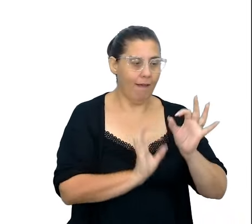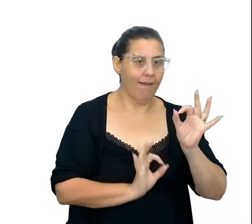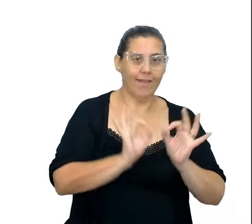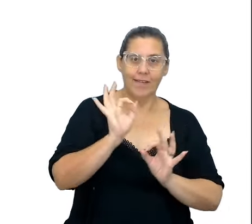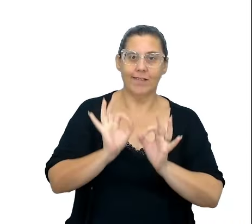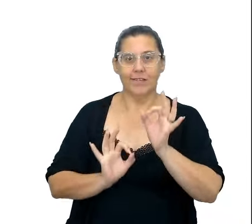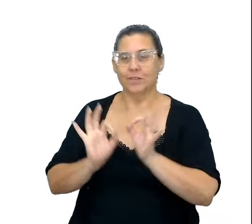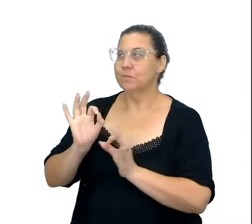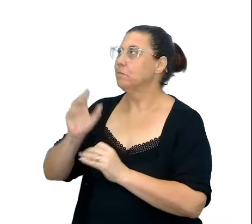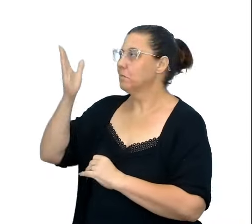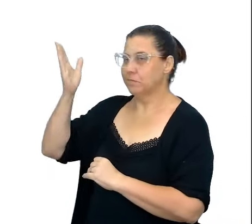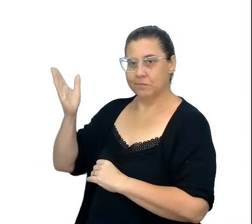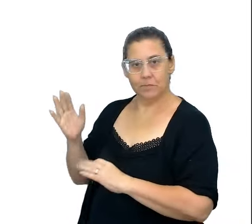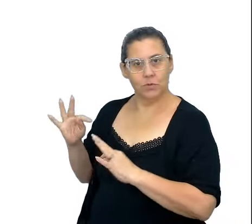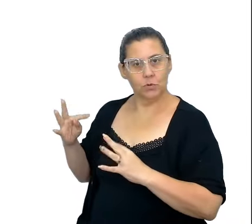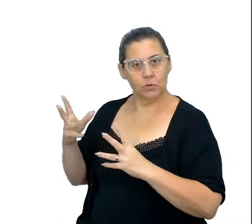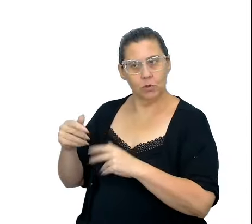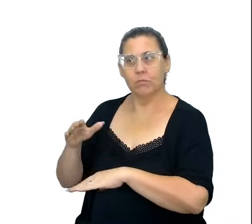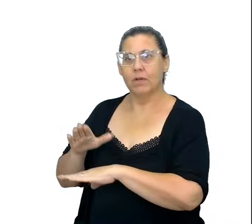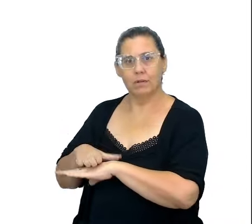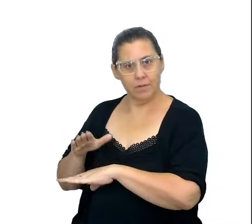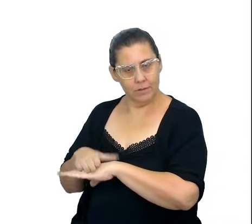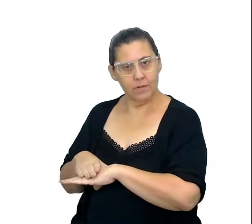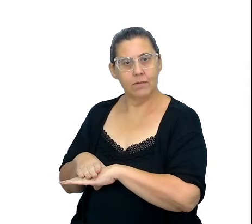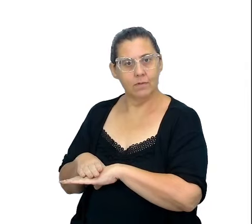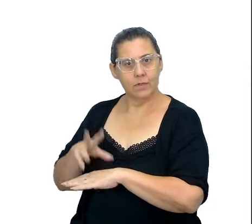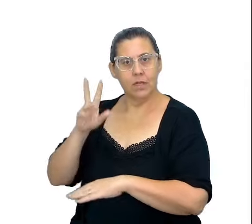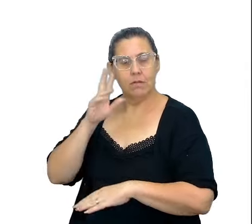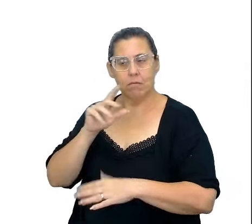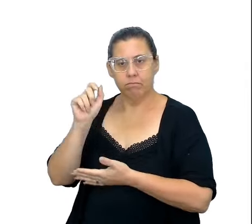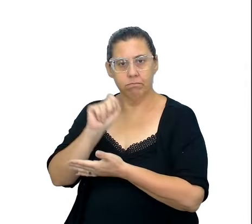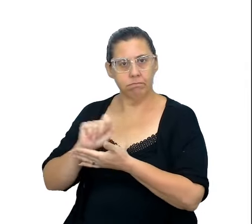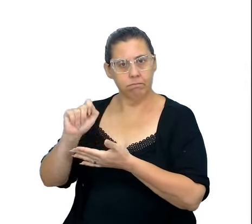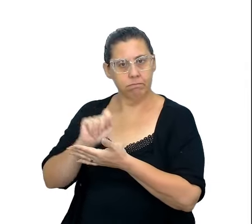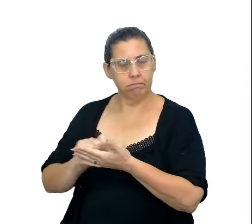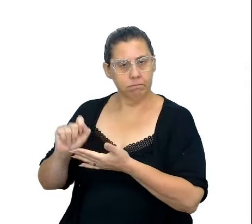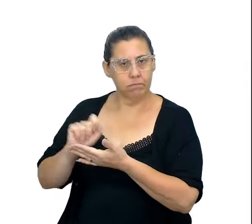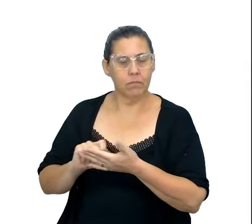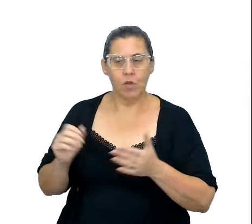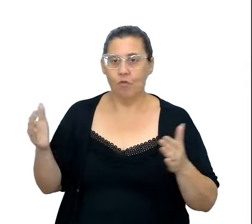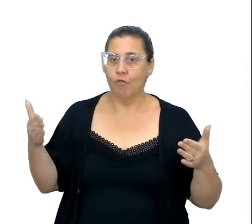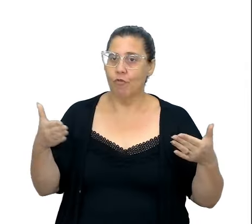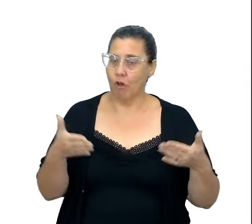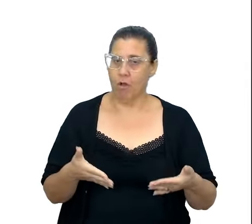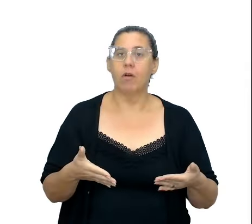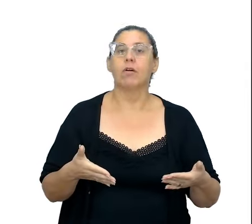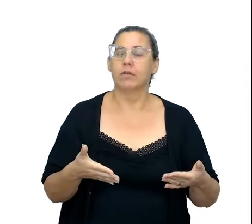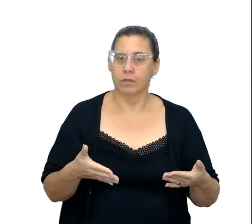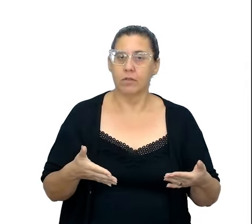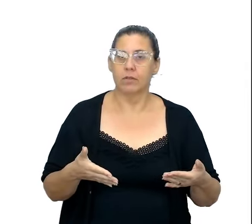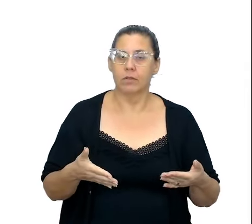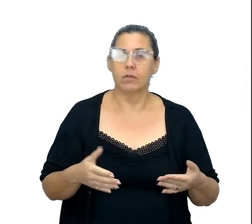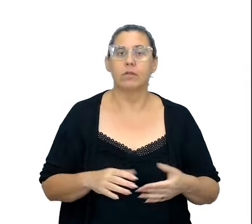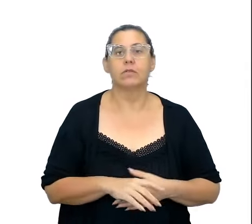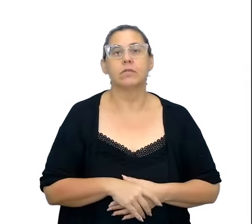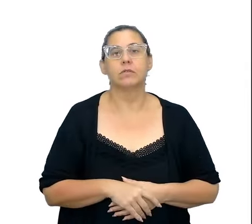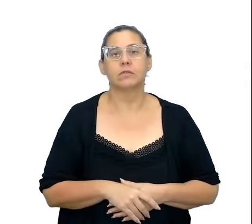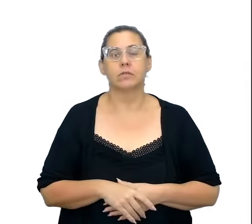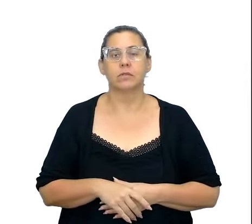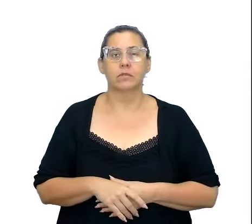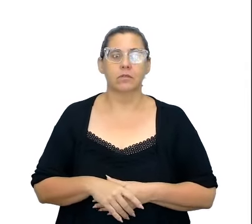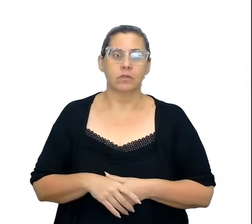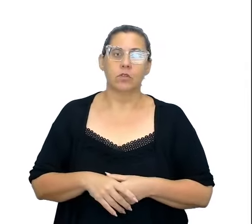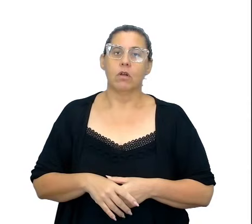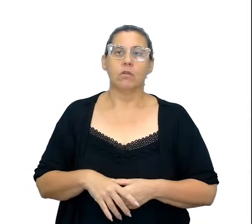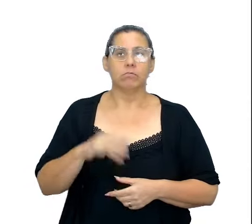um percurso para ele poder realizar a sua escrita, né, e focar, então, nesses elementos daí na